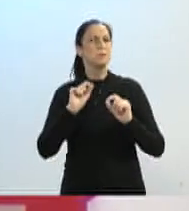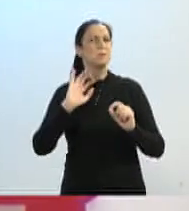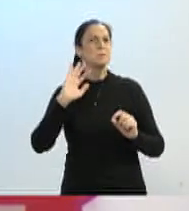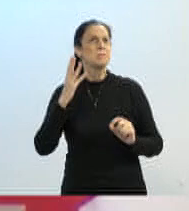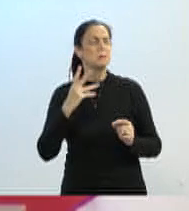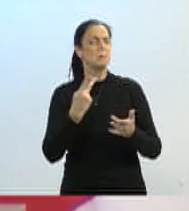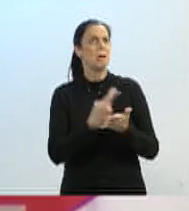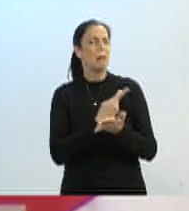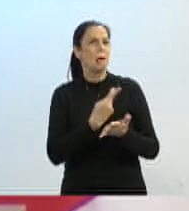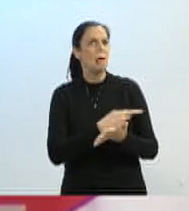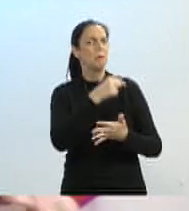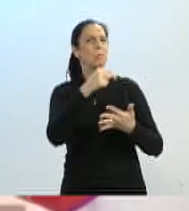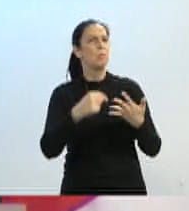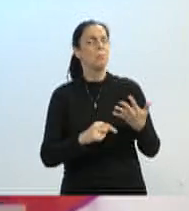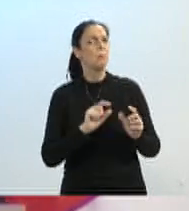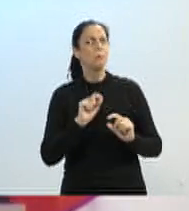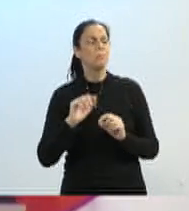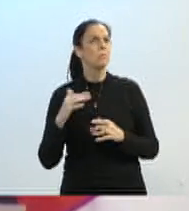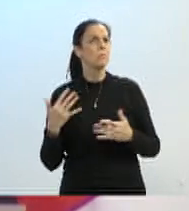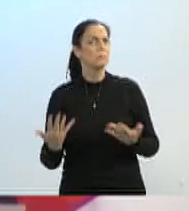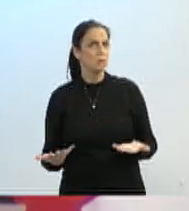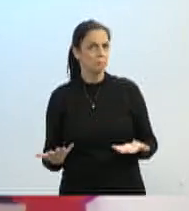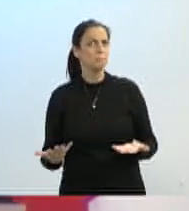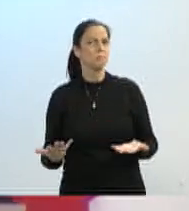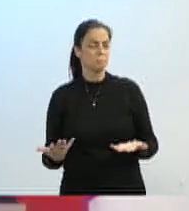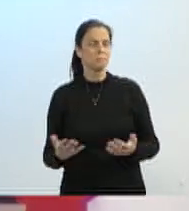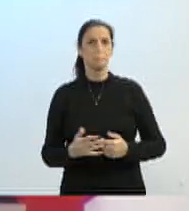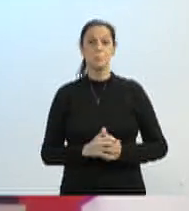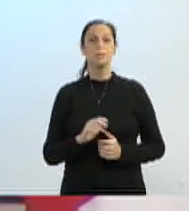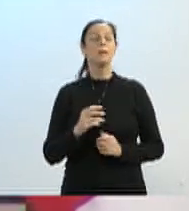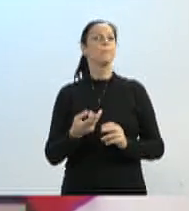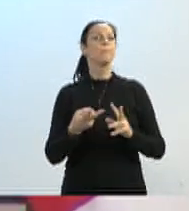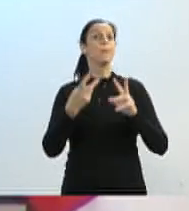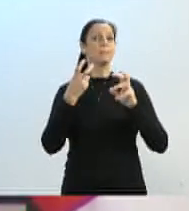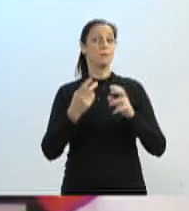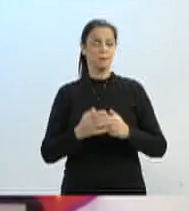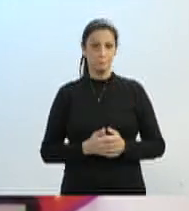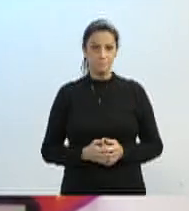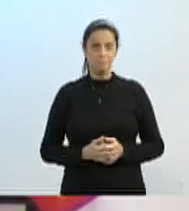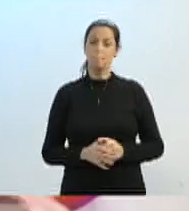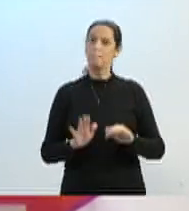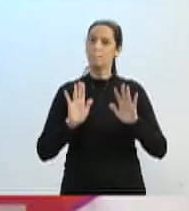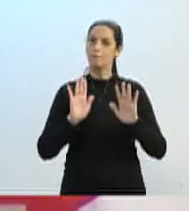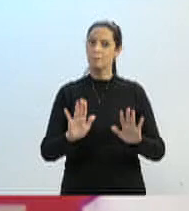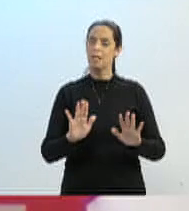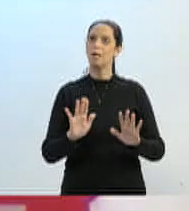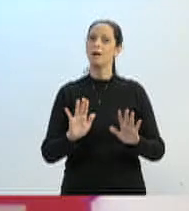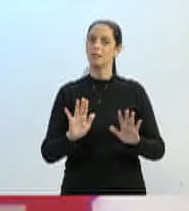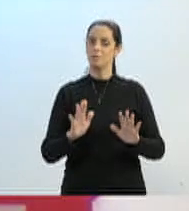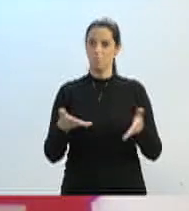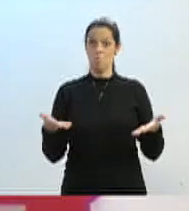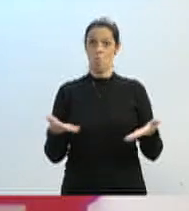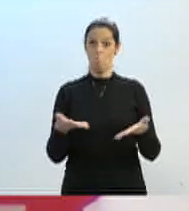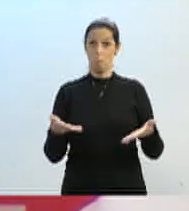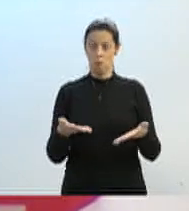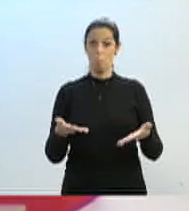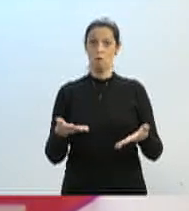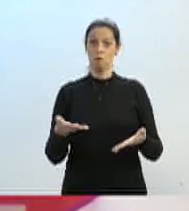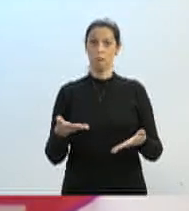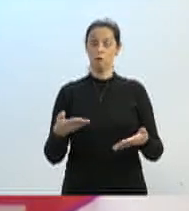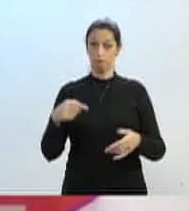irregularidades, enfim, que foram vistas. Mas o que me traz hoje nessa